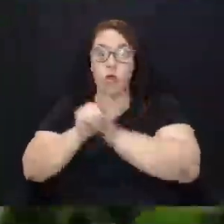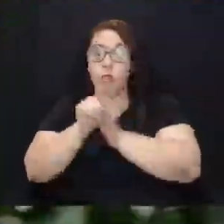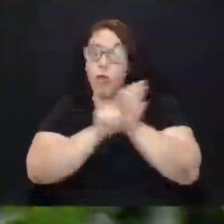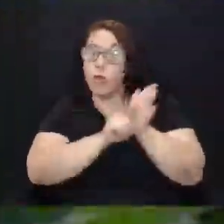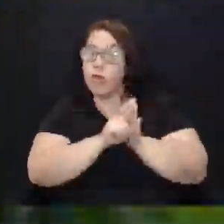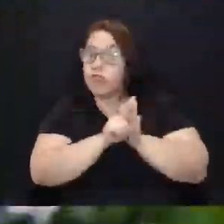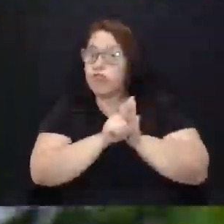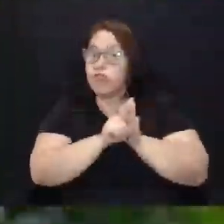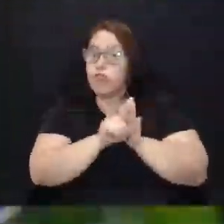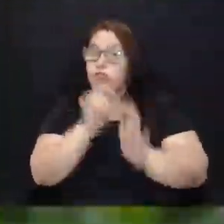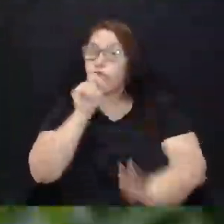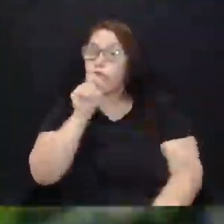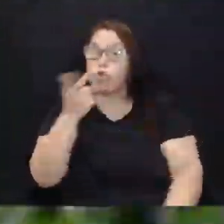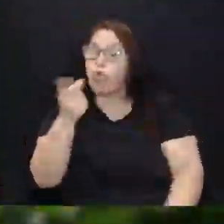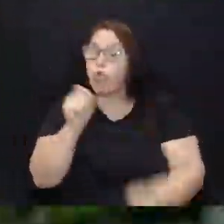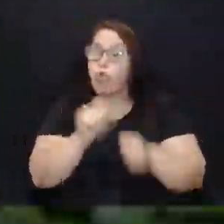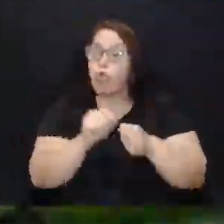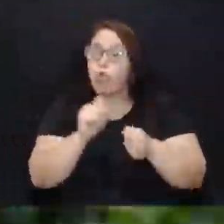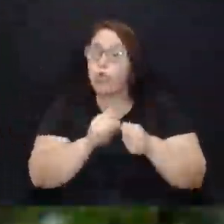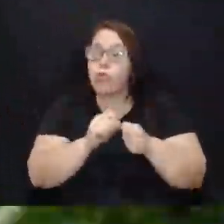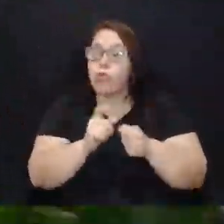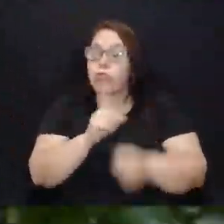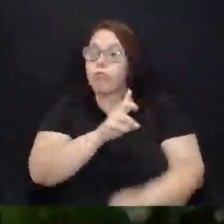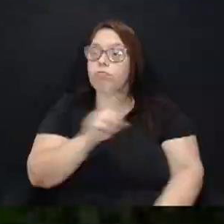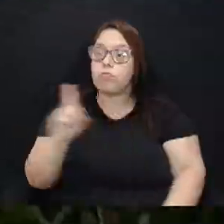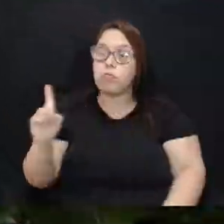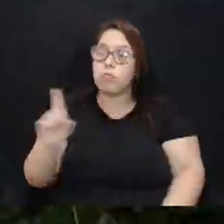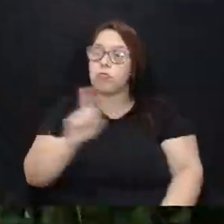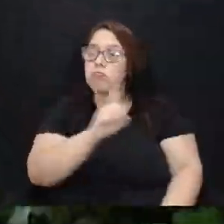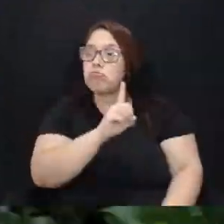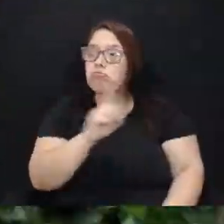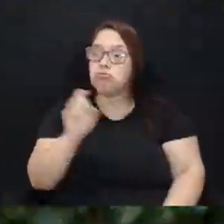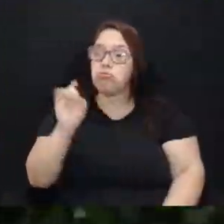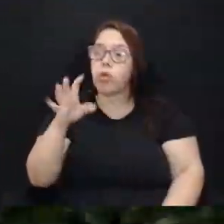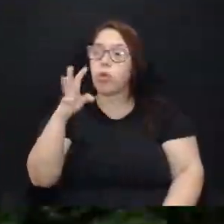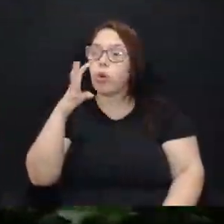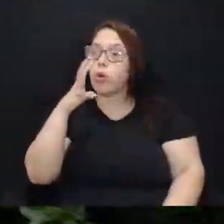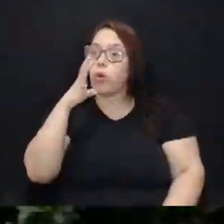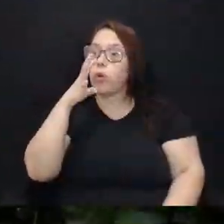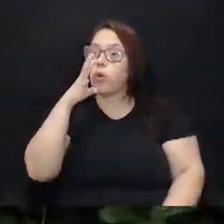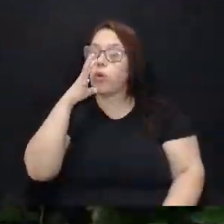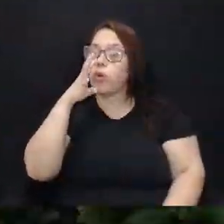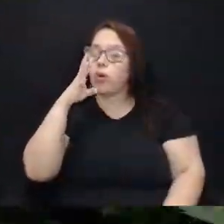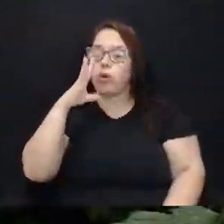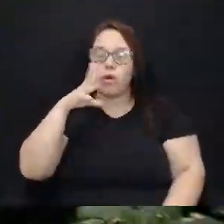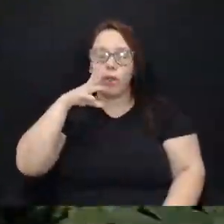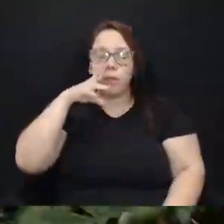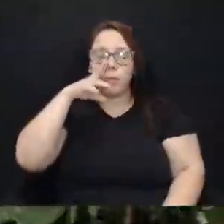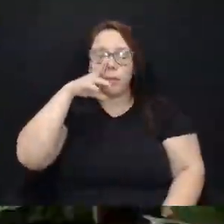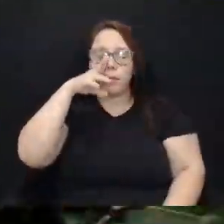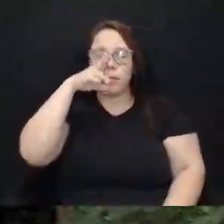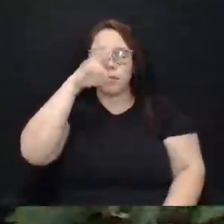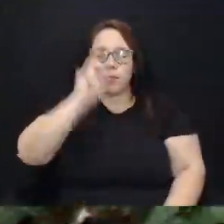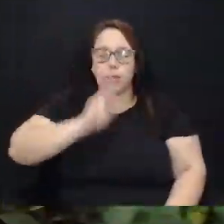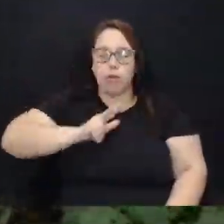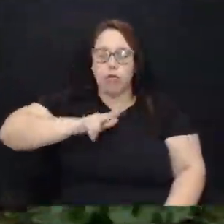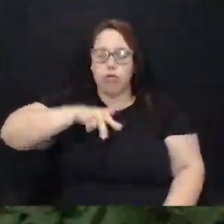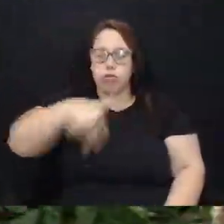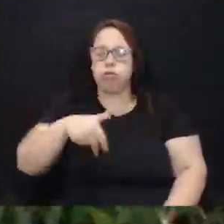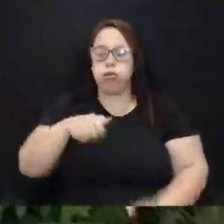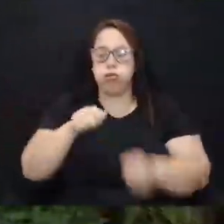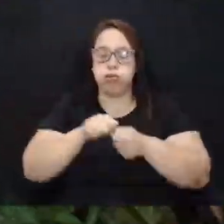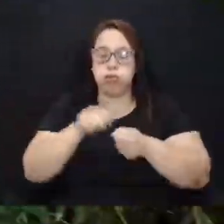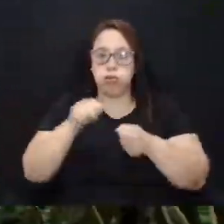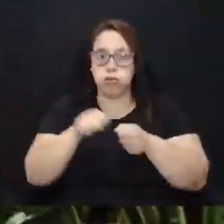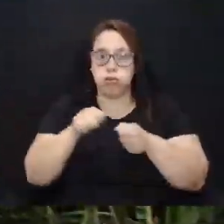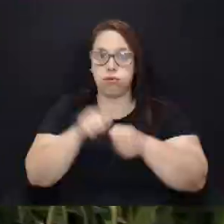eles estão fazendo indo e voltando. Eles não estão só admirando, mas sim buscando força para realizar algo que ele precisa